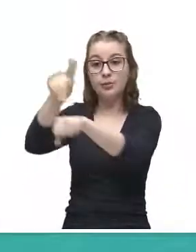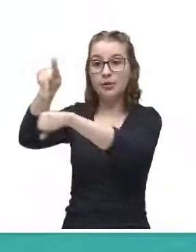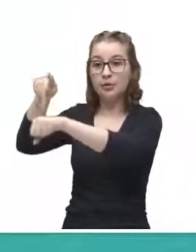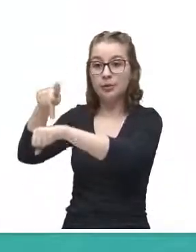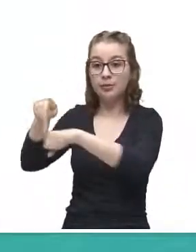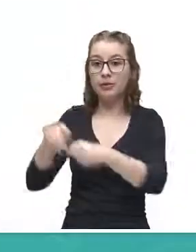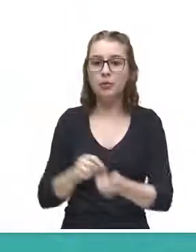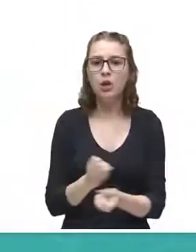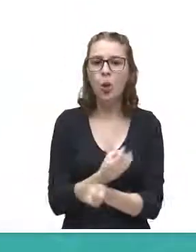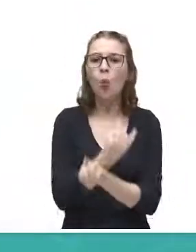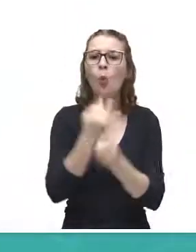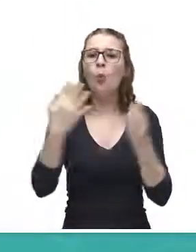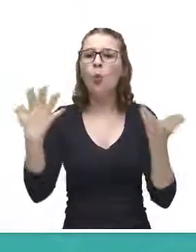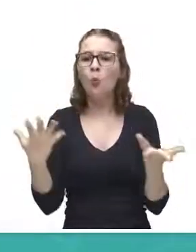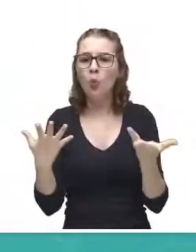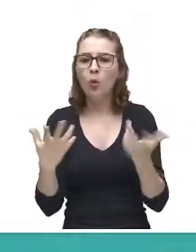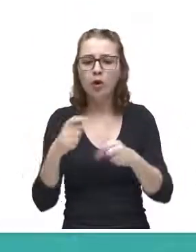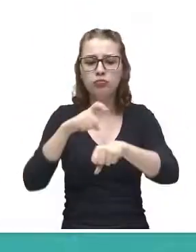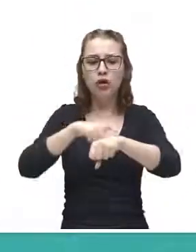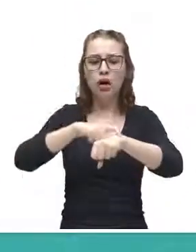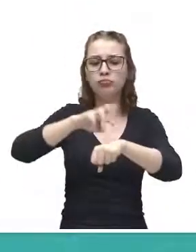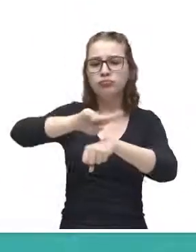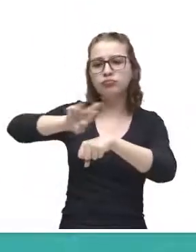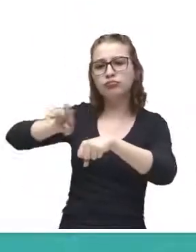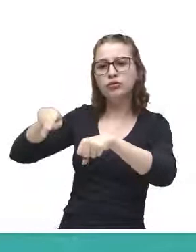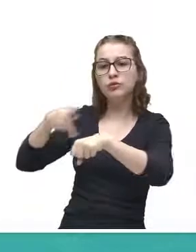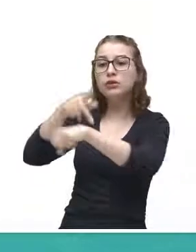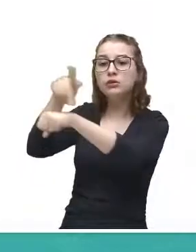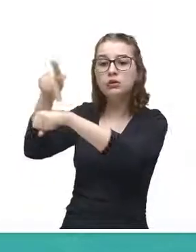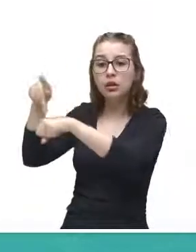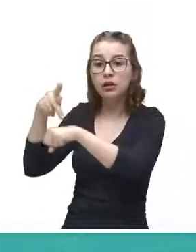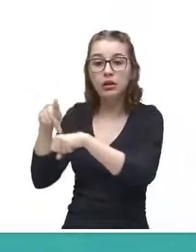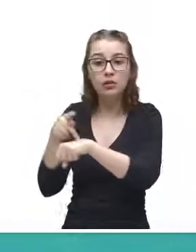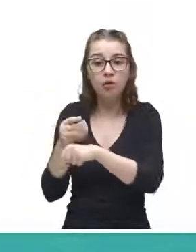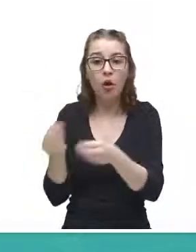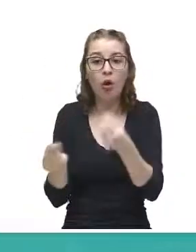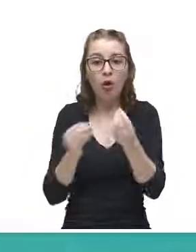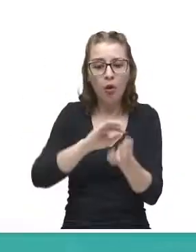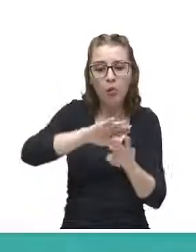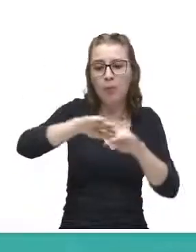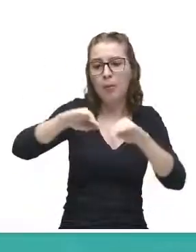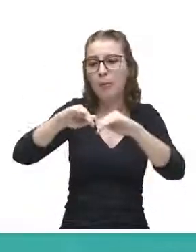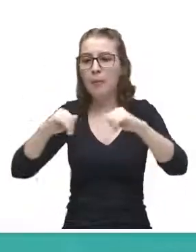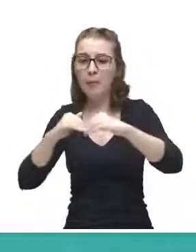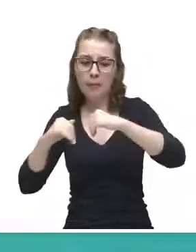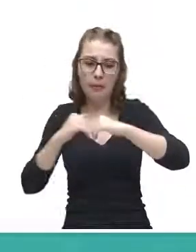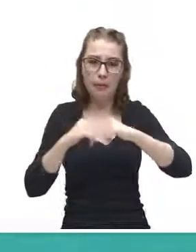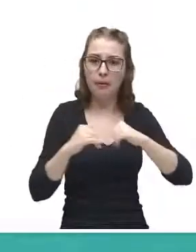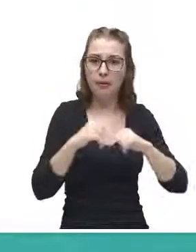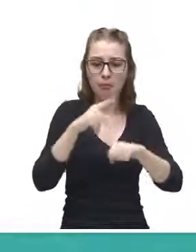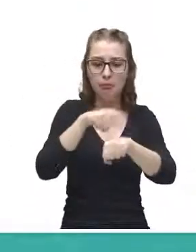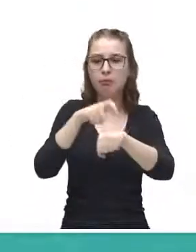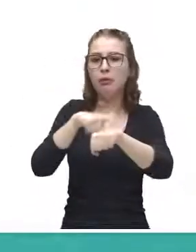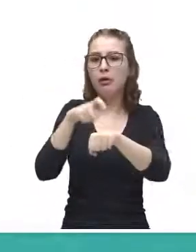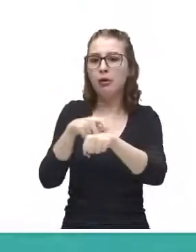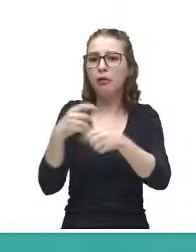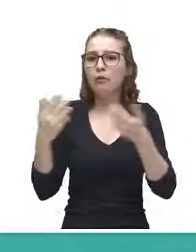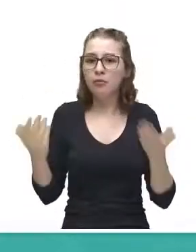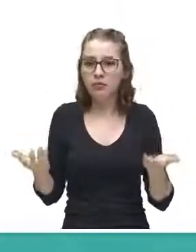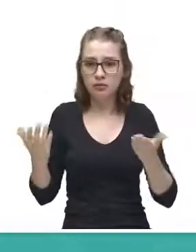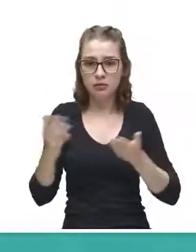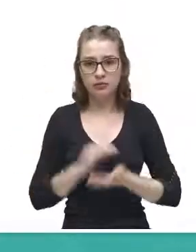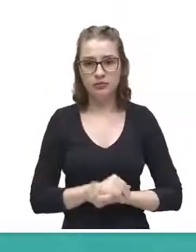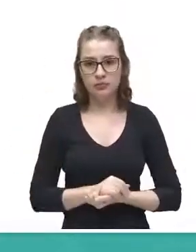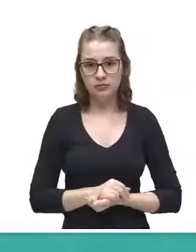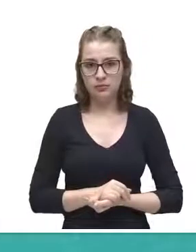temos no nosso planeta? Como é que ocorreu essa divisão do globo terrestre em relação aos fusos horários? Lembrando,